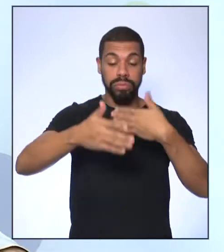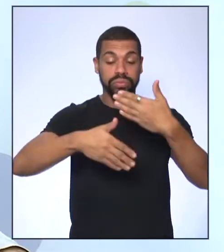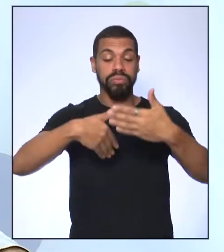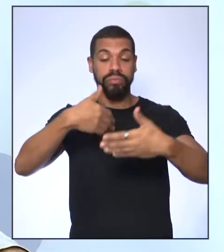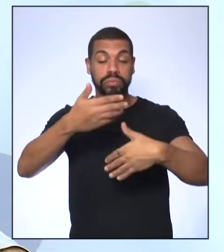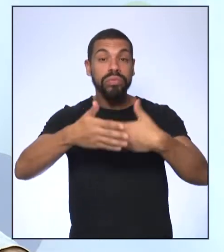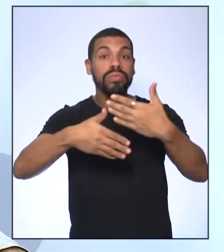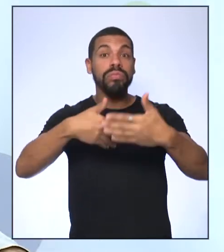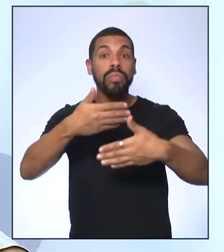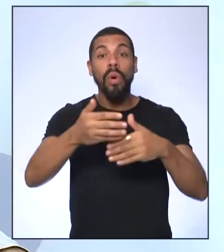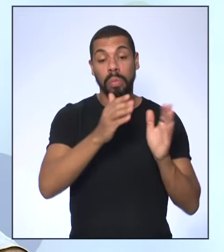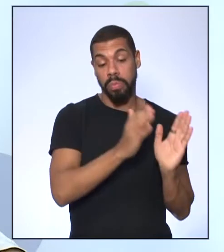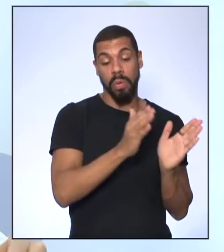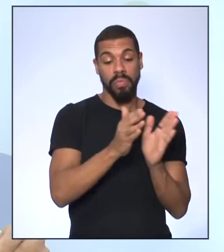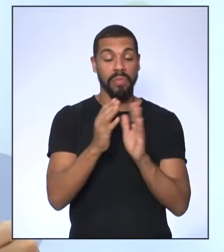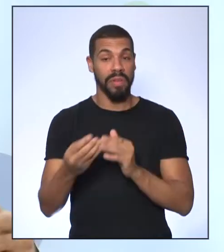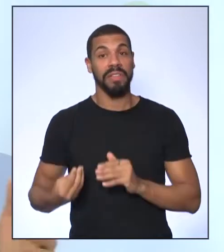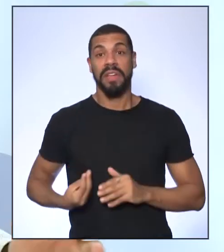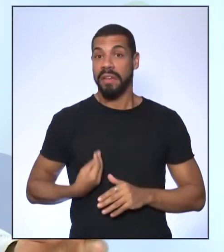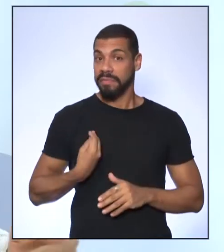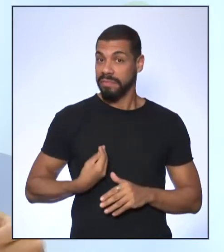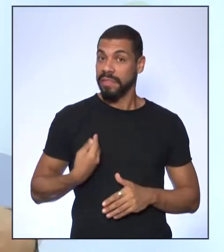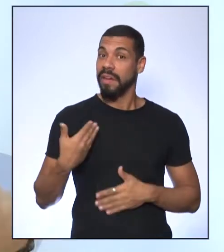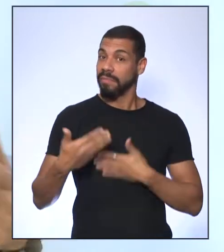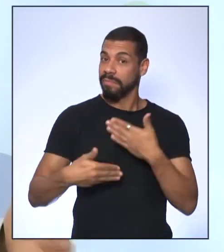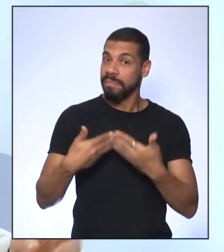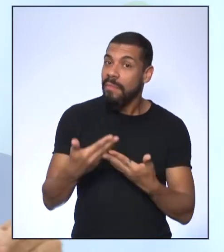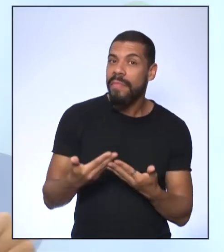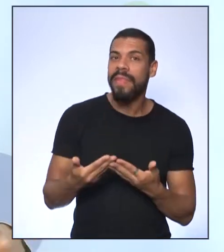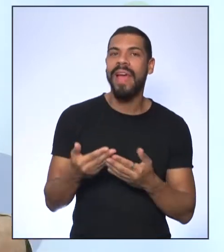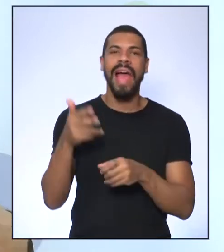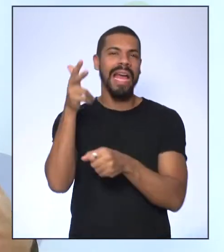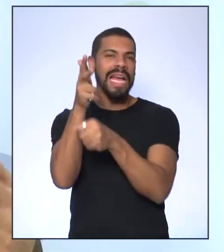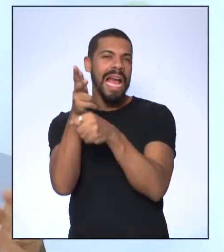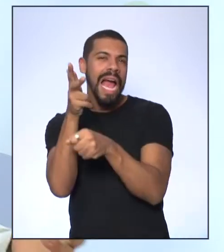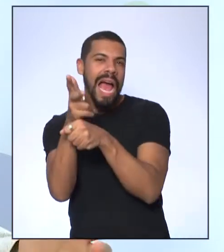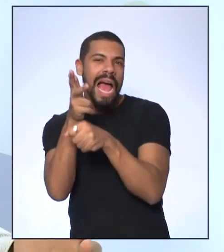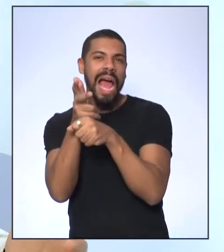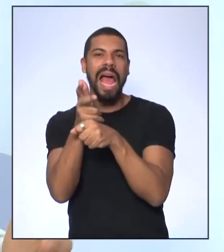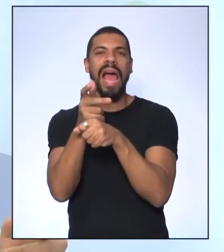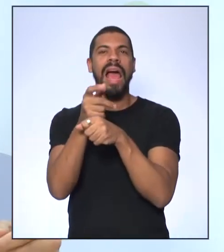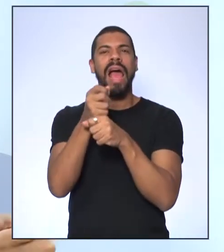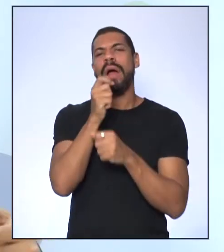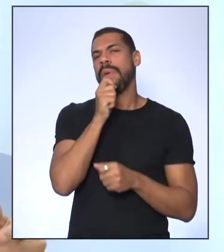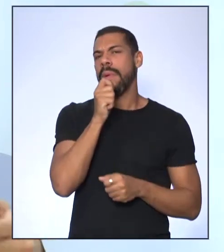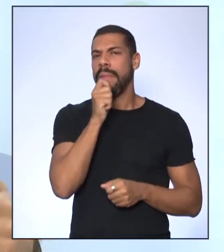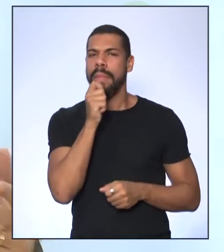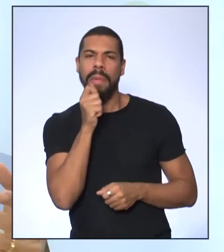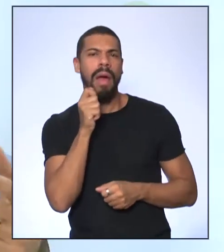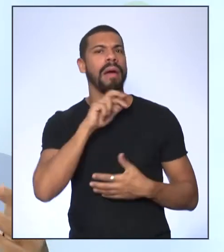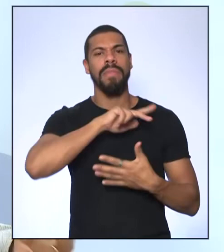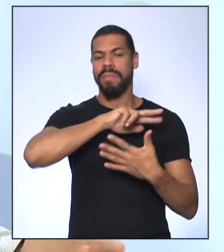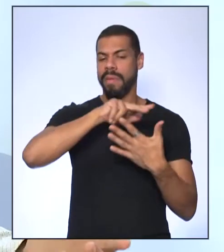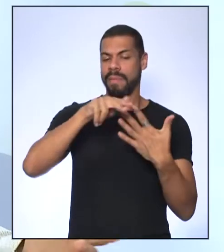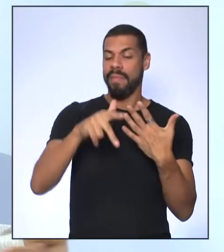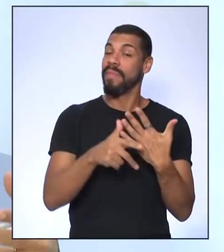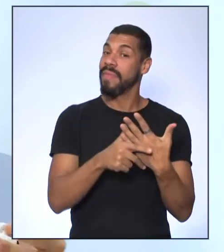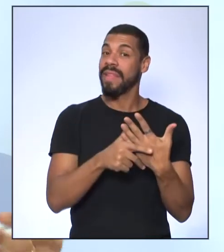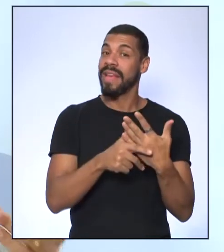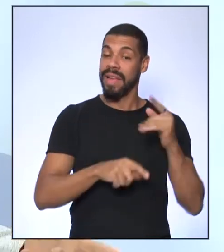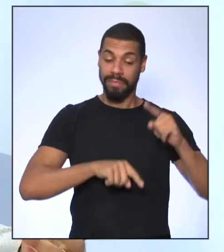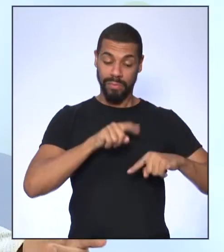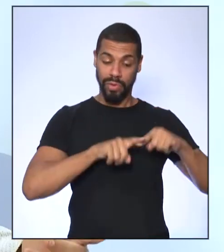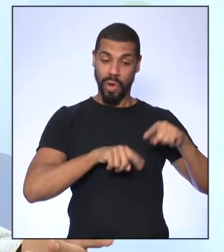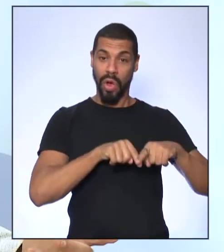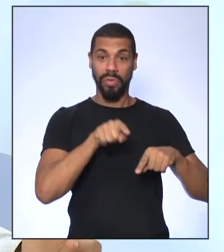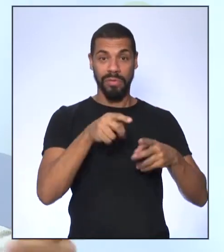as etapas da vida, estudando mais, aí você vai adquirindo equipamentos, câmera, gravador de áudio, que são, na verdade, acessórios para